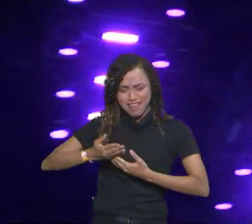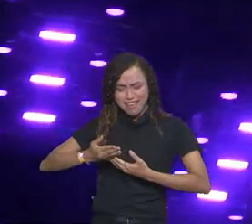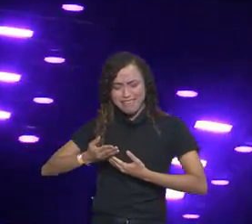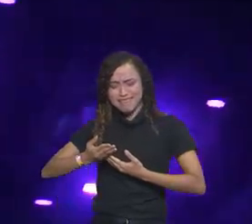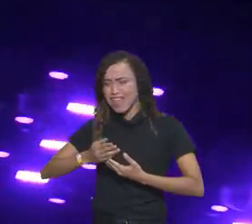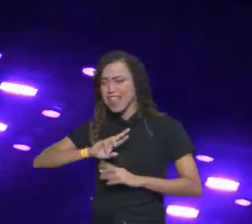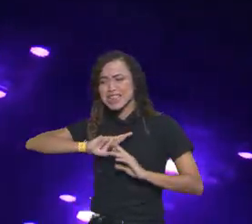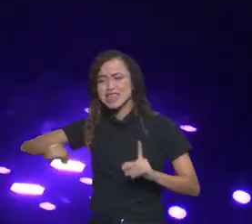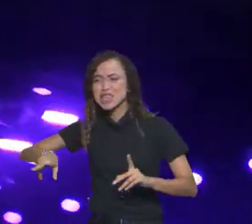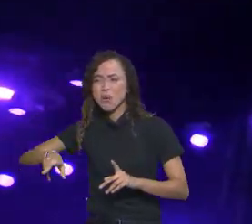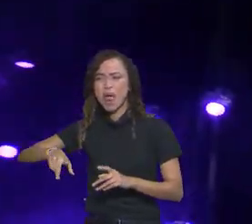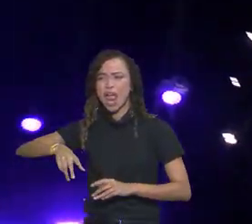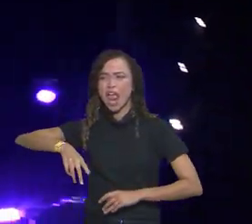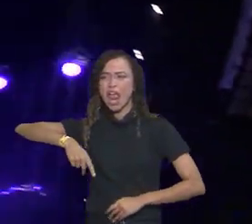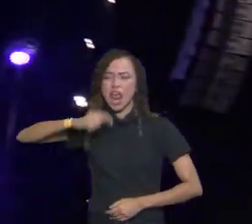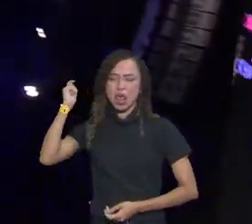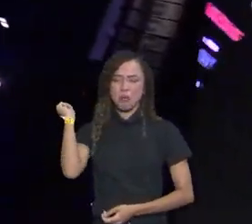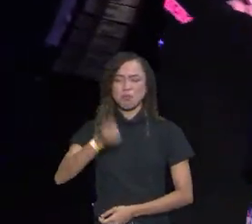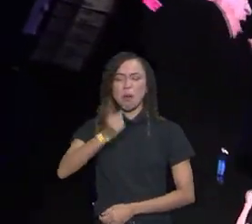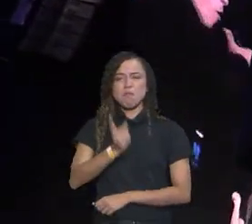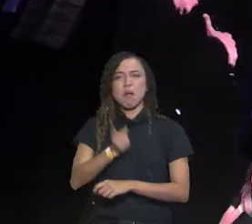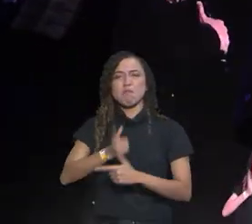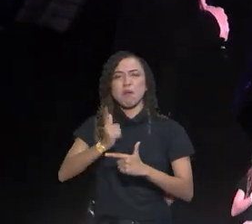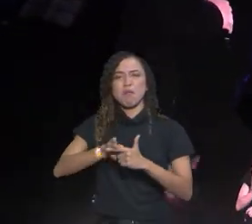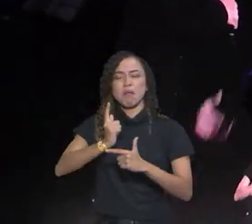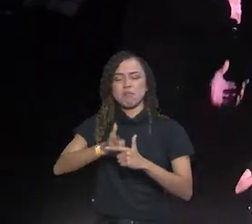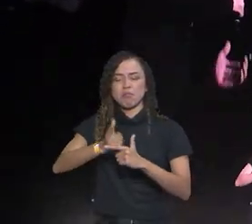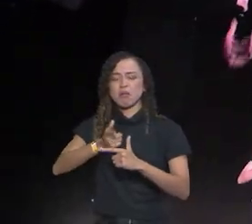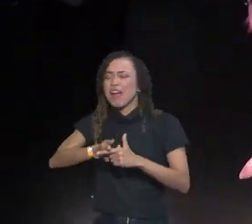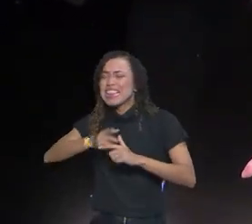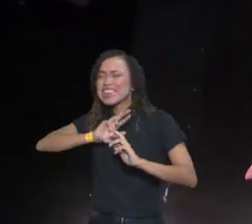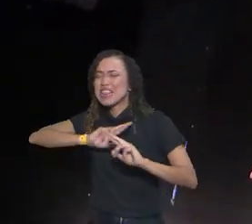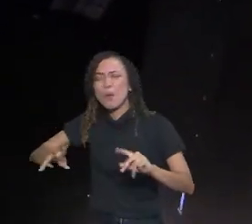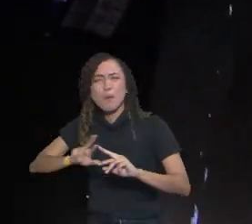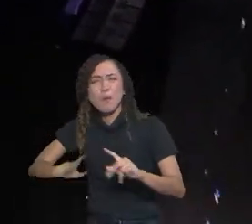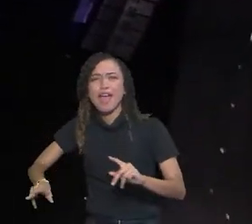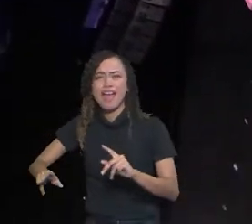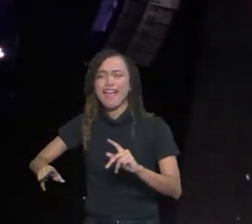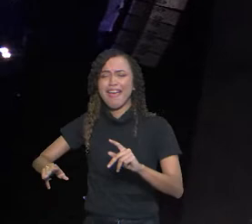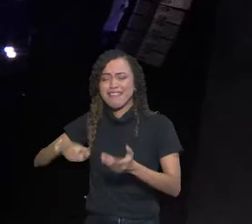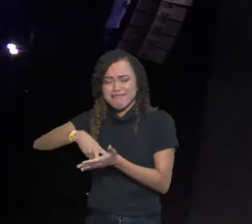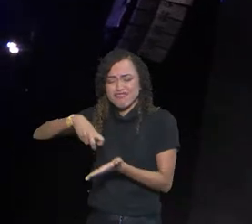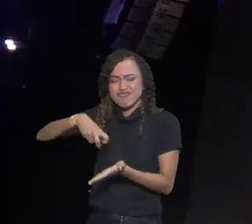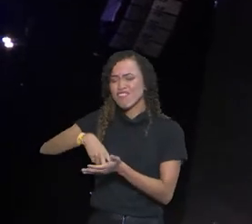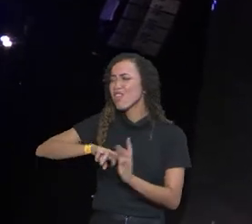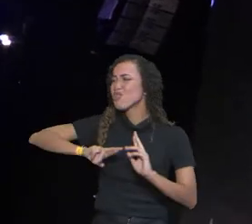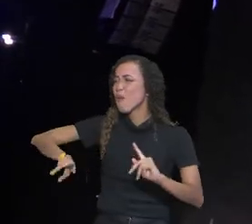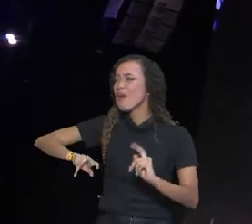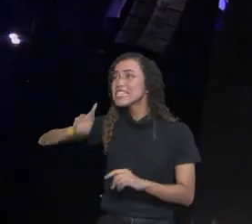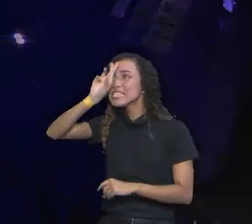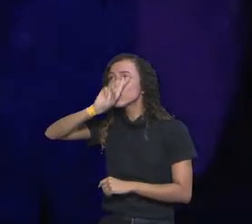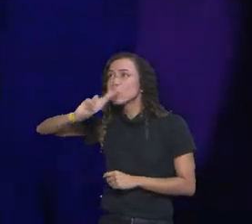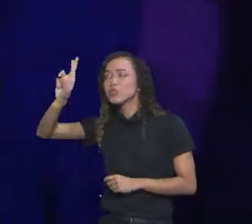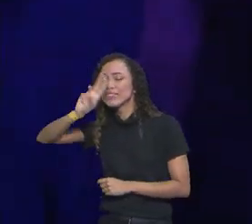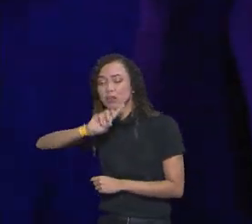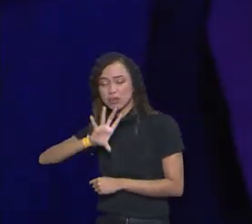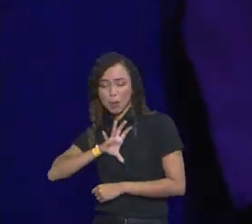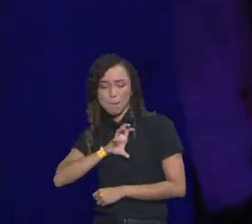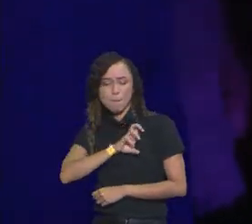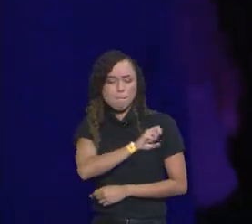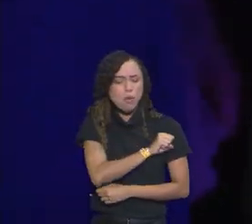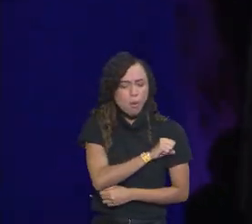a vara na mão para castigar Tu és um Deus de perdão Tu és um Deus que derrama o favor Tu és um deus da Graça da